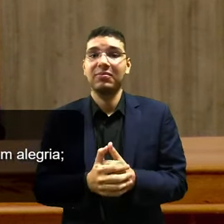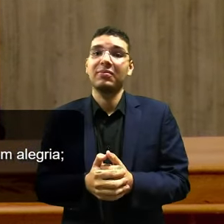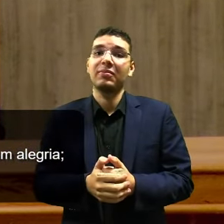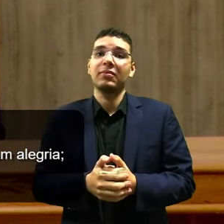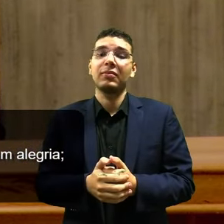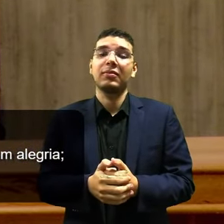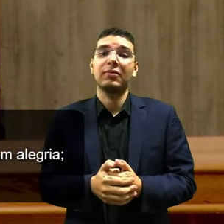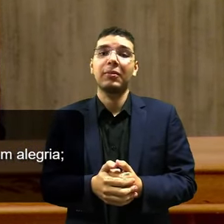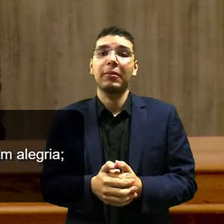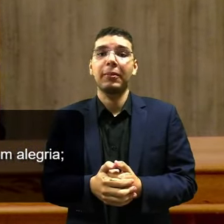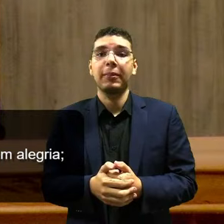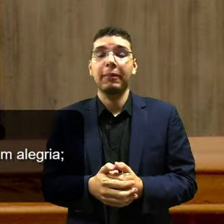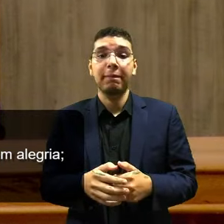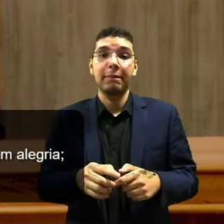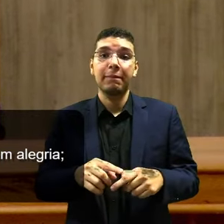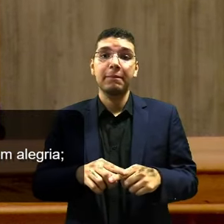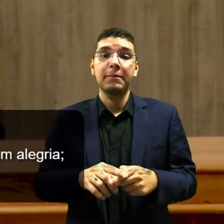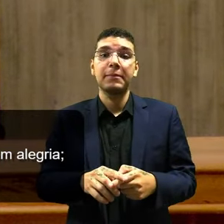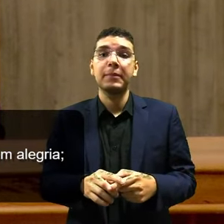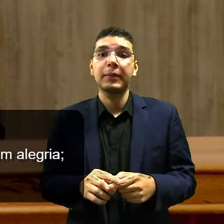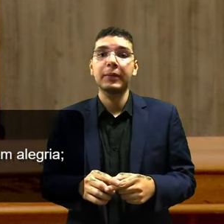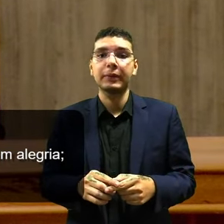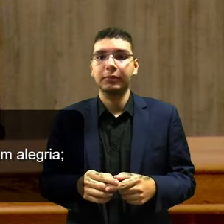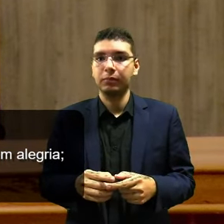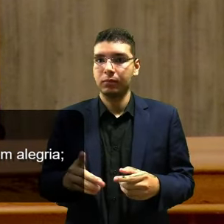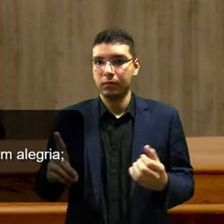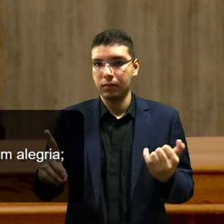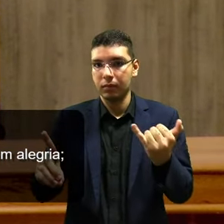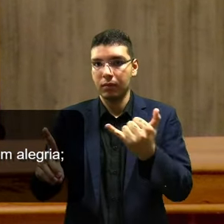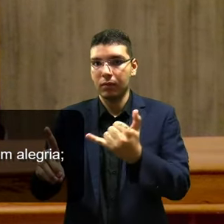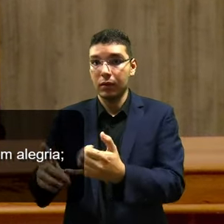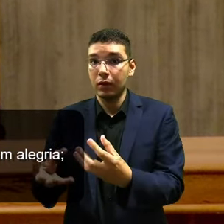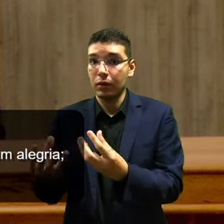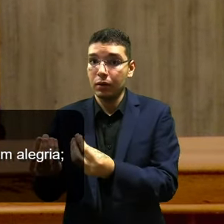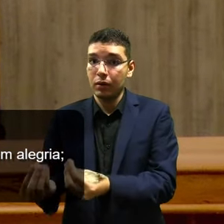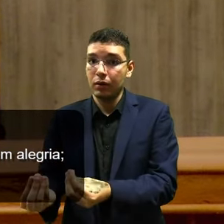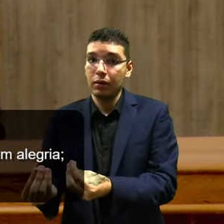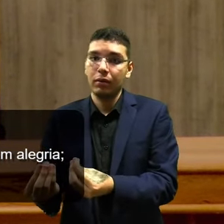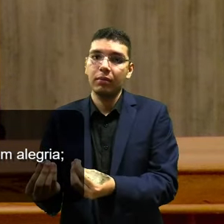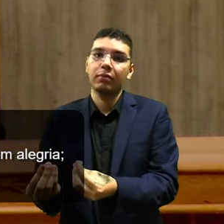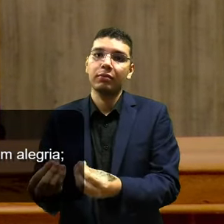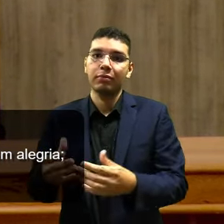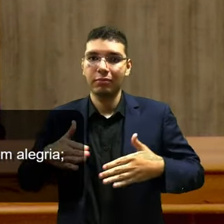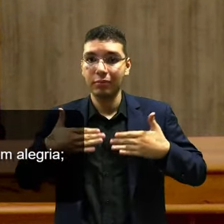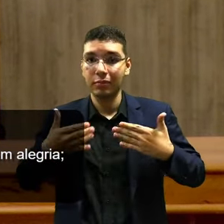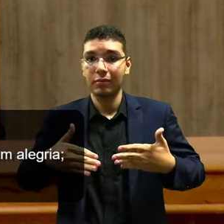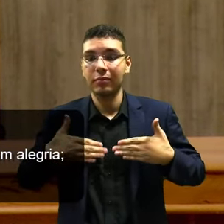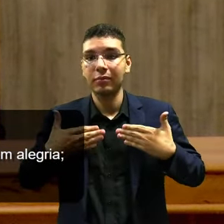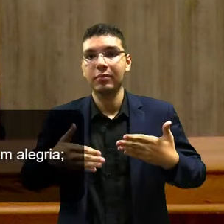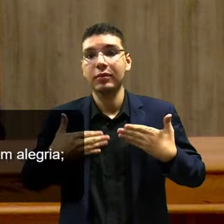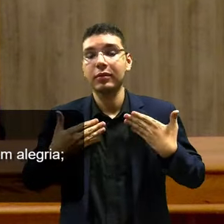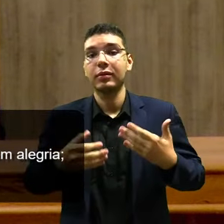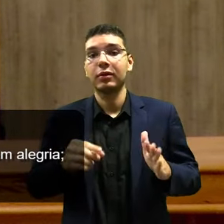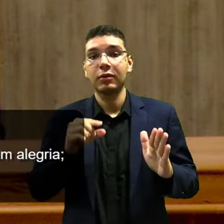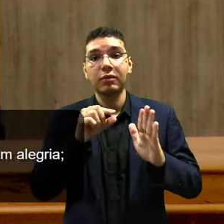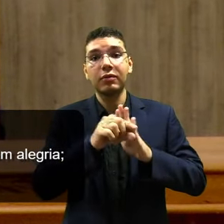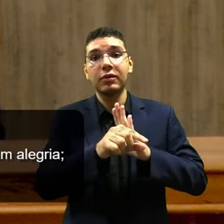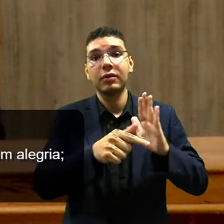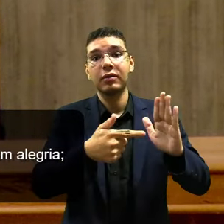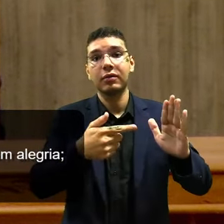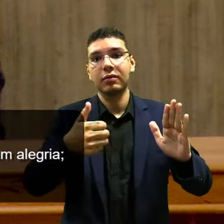alegria e logo a recebe com alegria Olha o 21 verso 21 para os irmãos